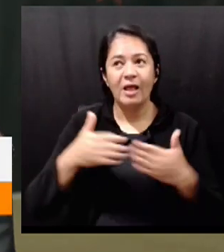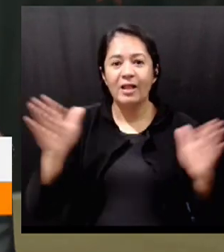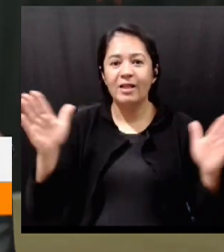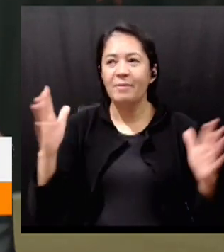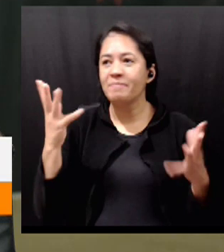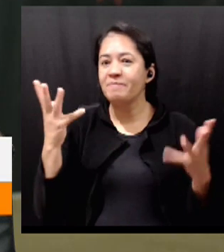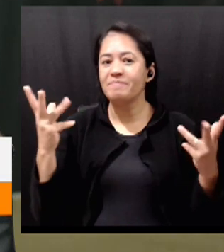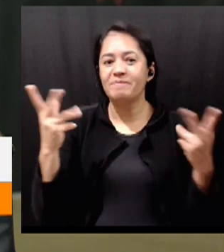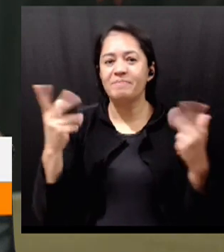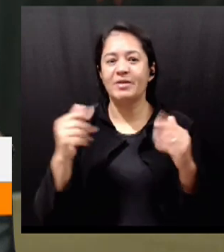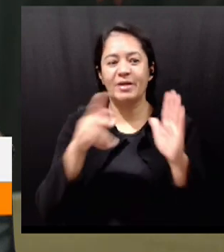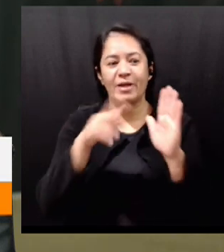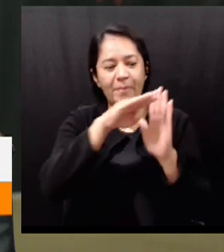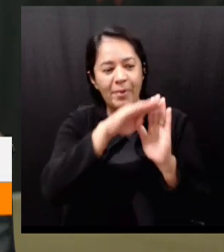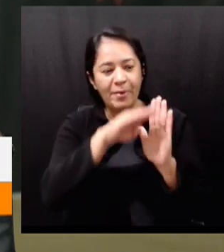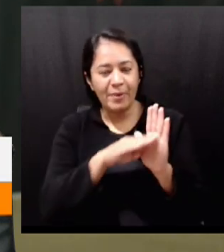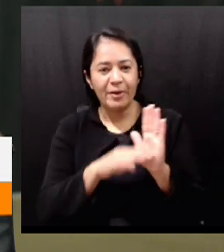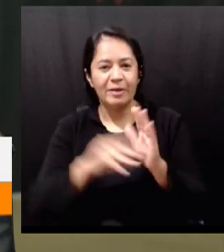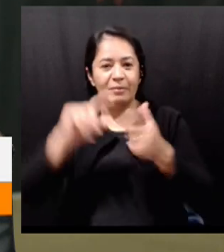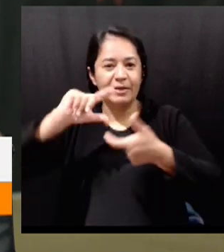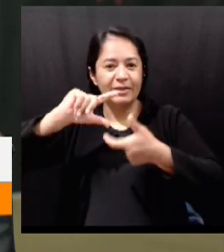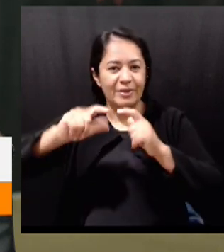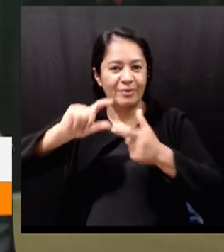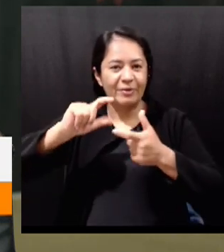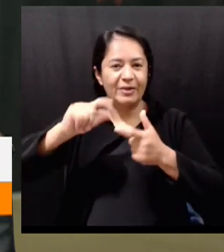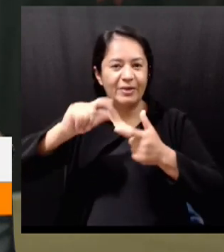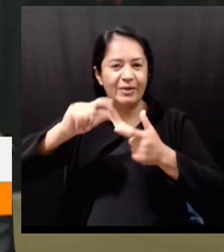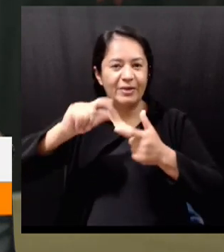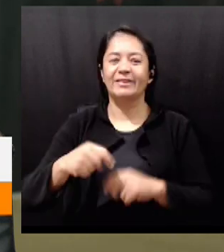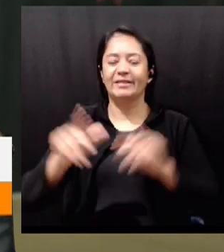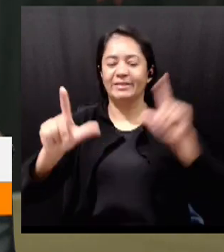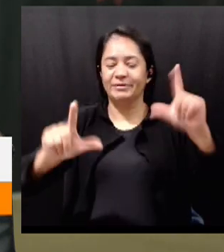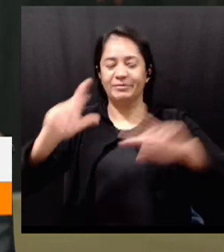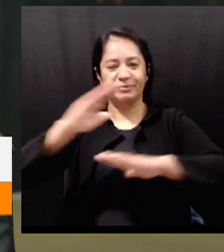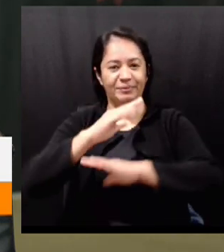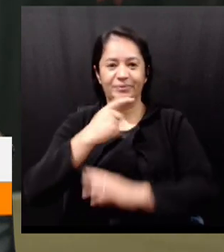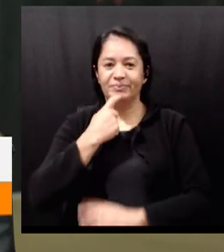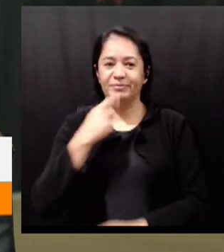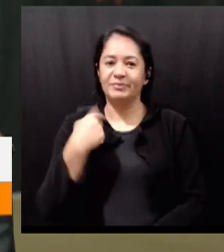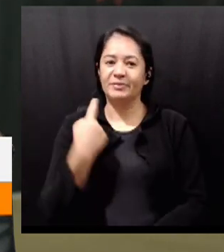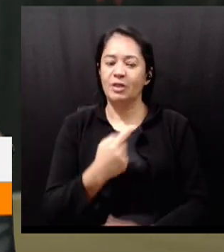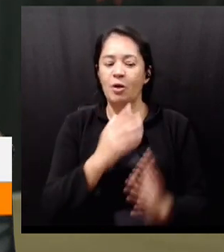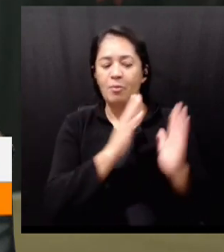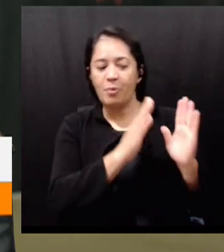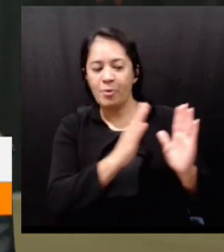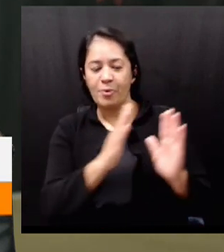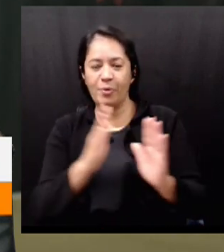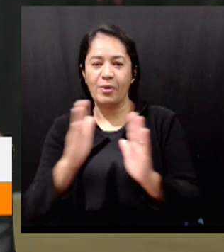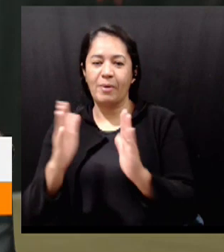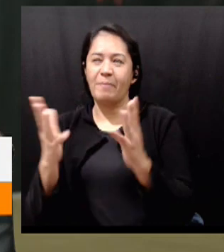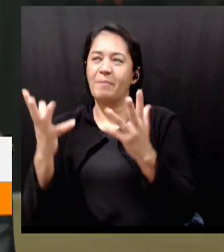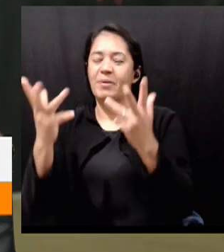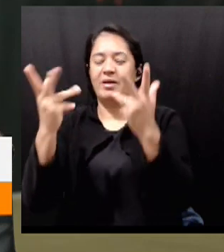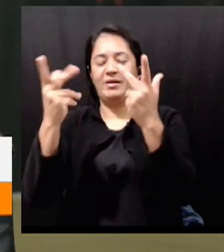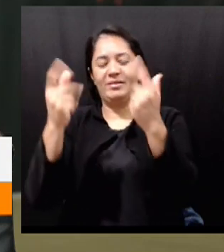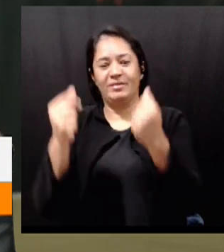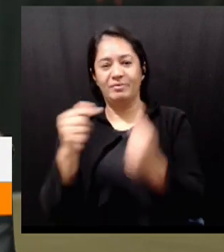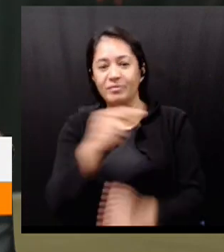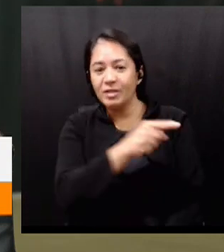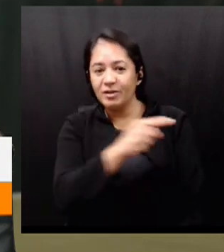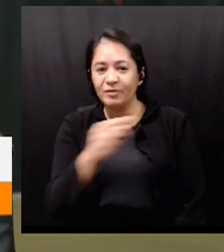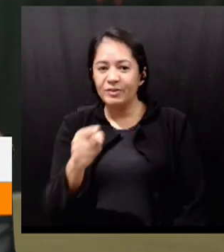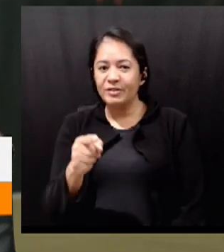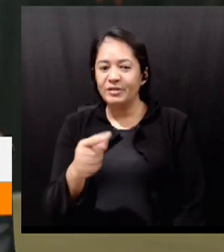programas e quadros aqui na TV Câmara Campinas. A gente segue com uma programação espetacular para você pegar uma pipoca